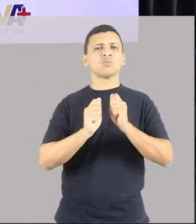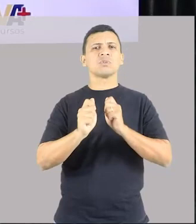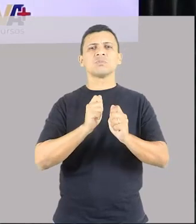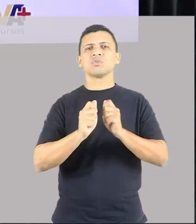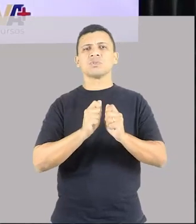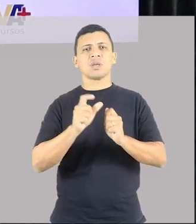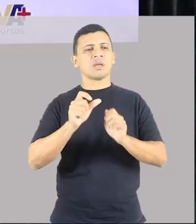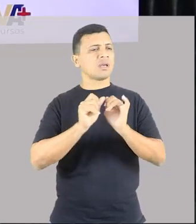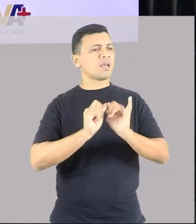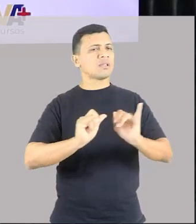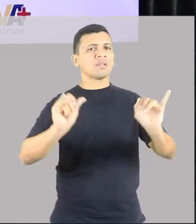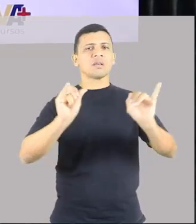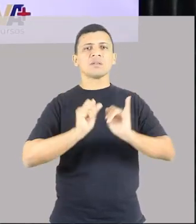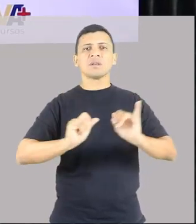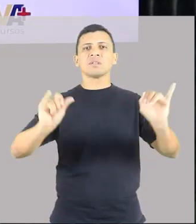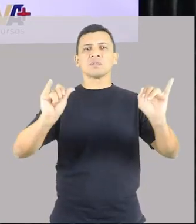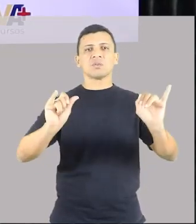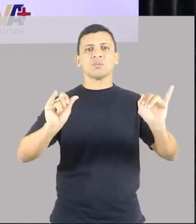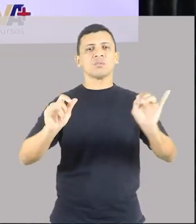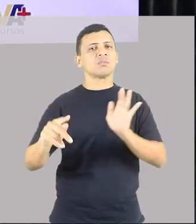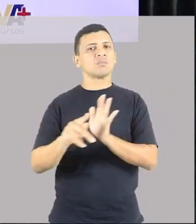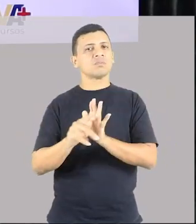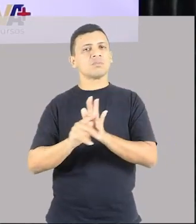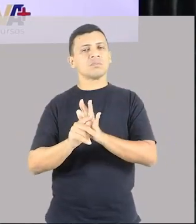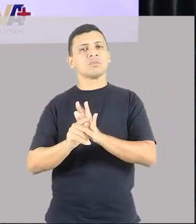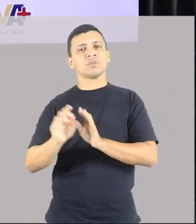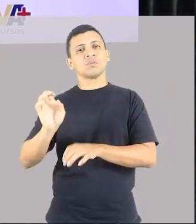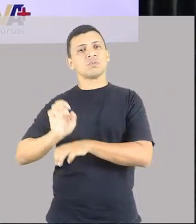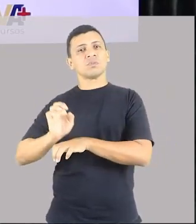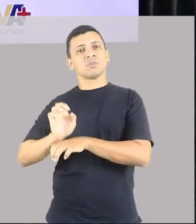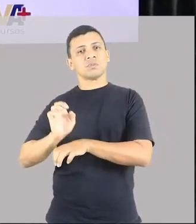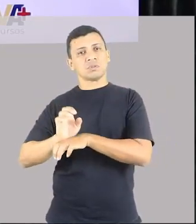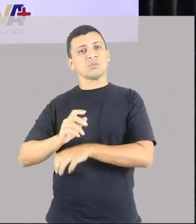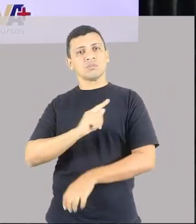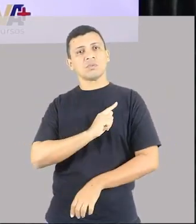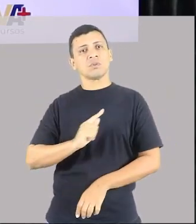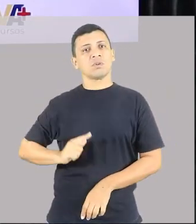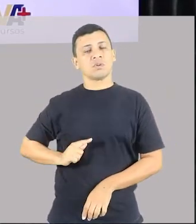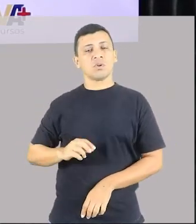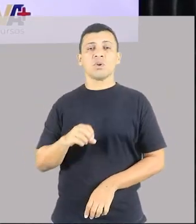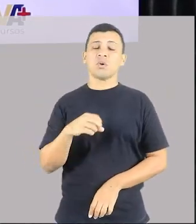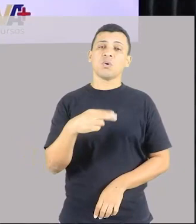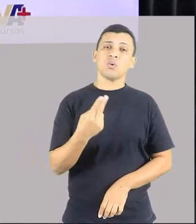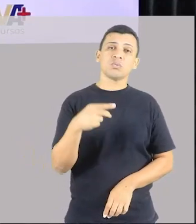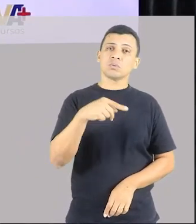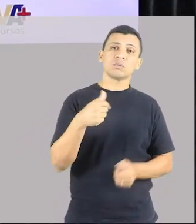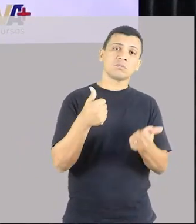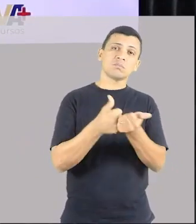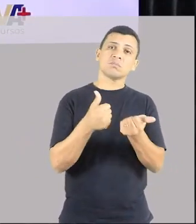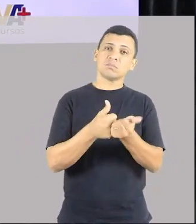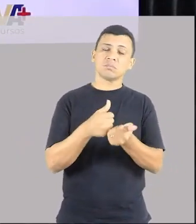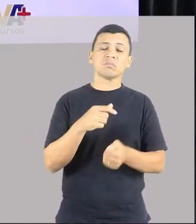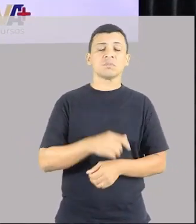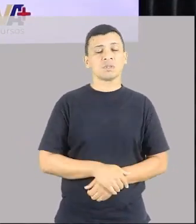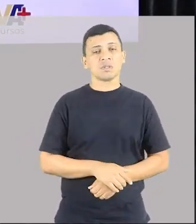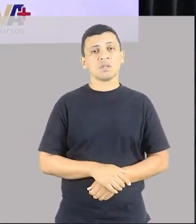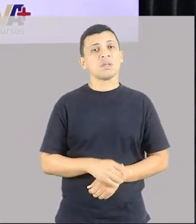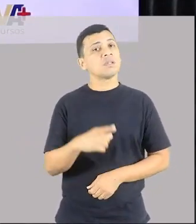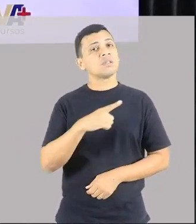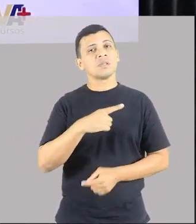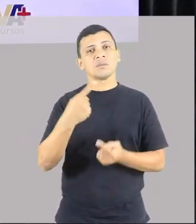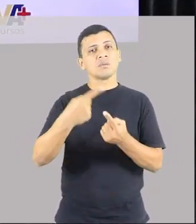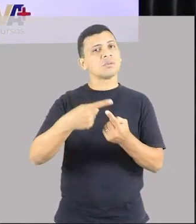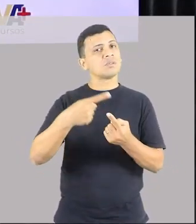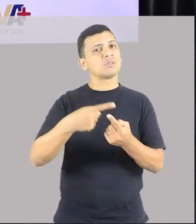declaração unilateral do Estado ou de quem lhe faça as vezes. Nós